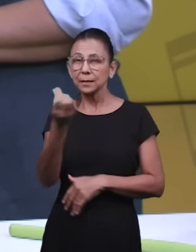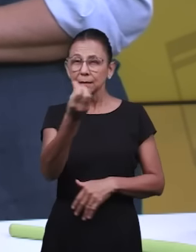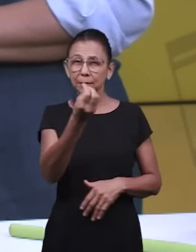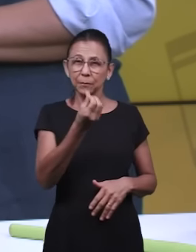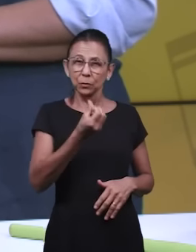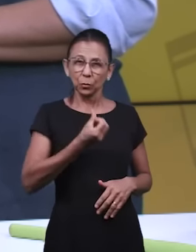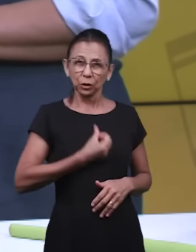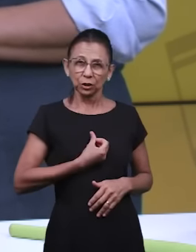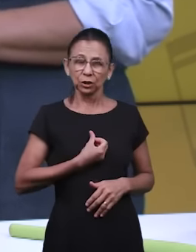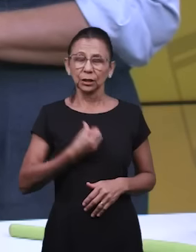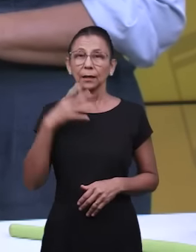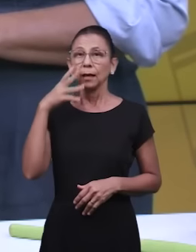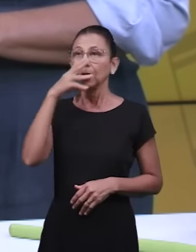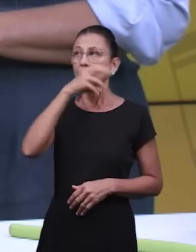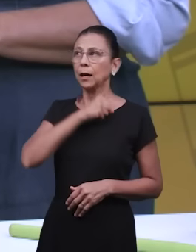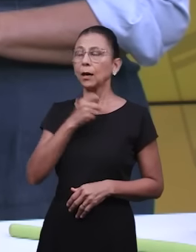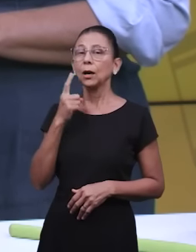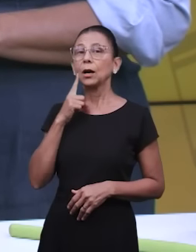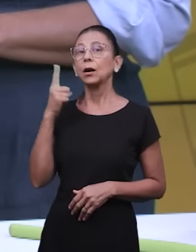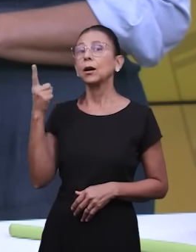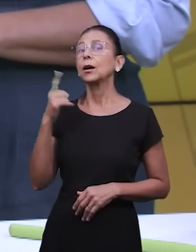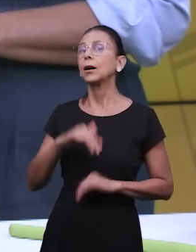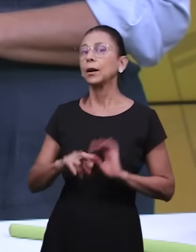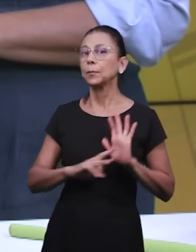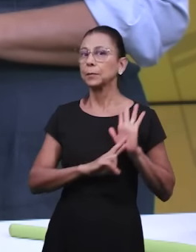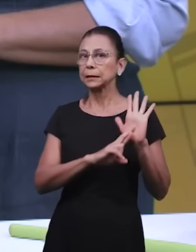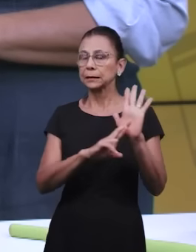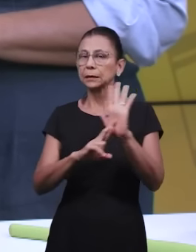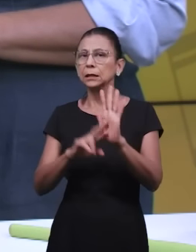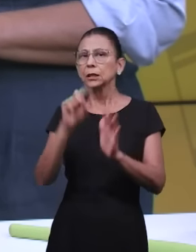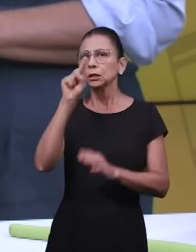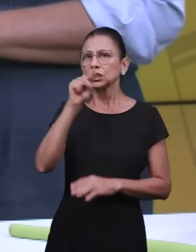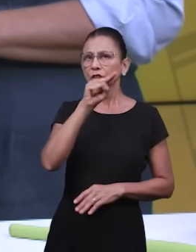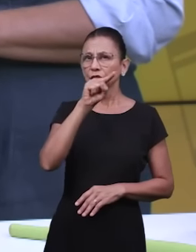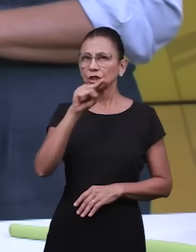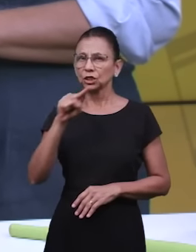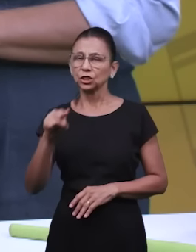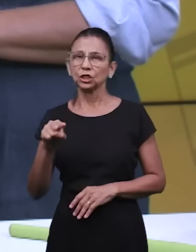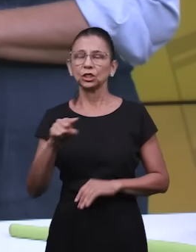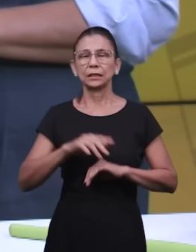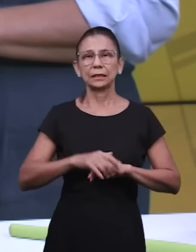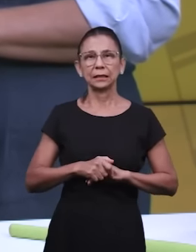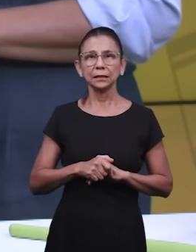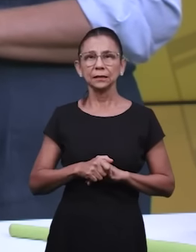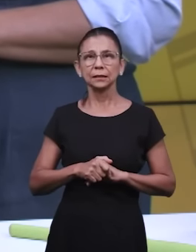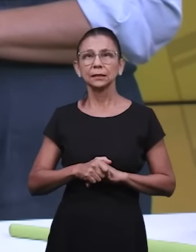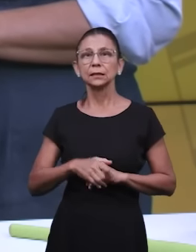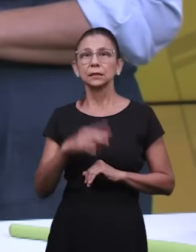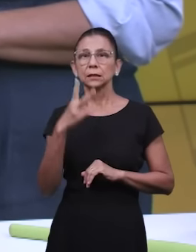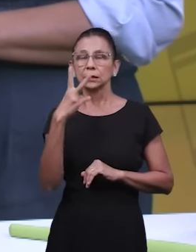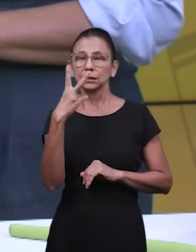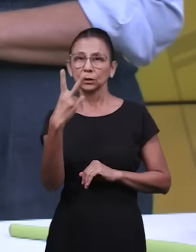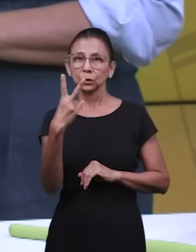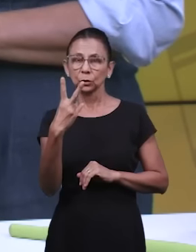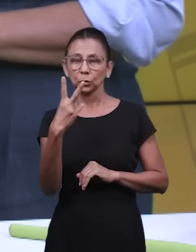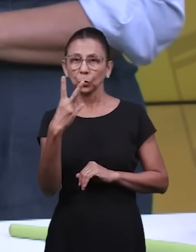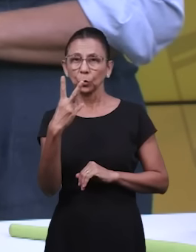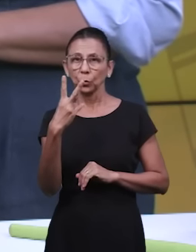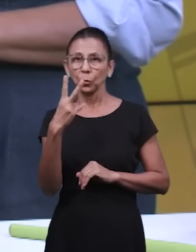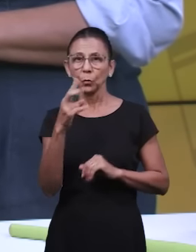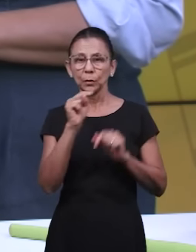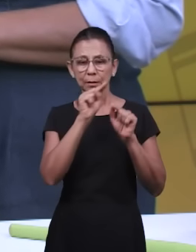bem rapidinho. Olha a representação dela. Um X, uma haste e tem dois